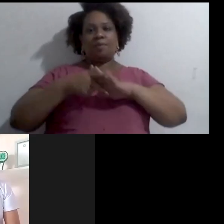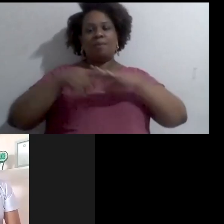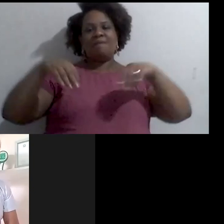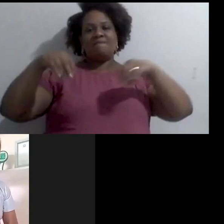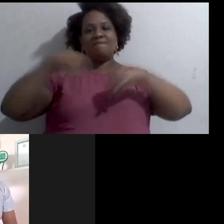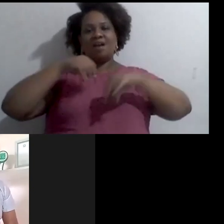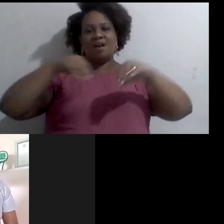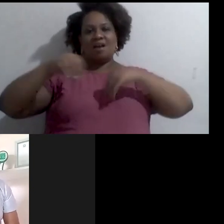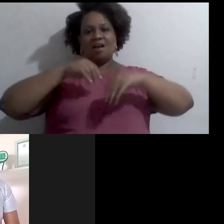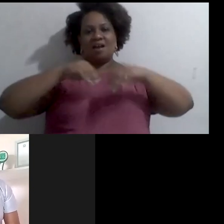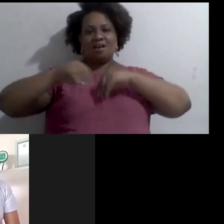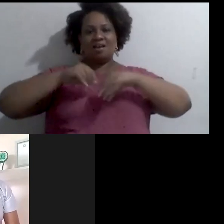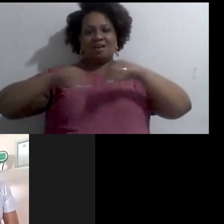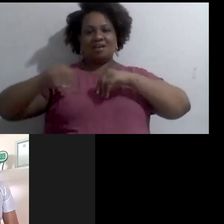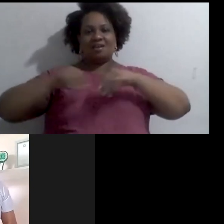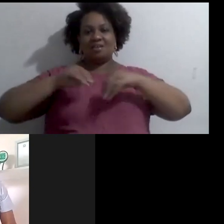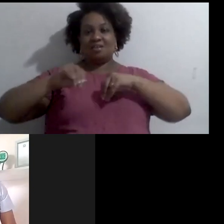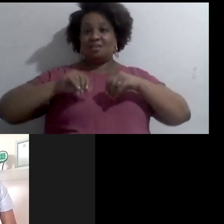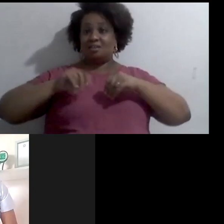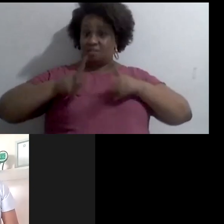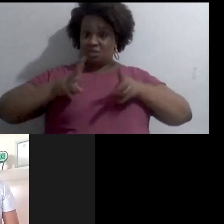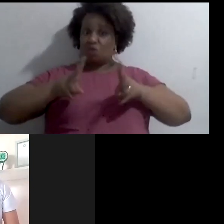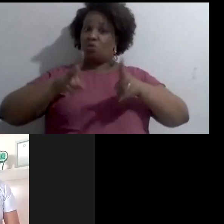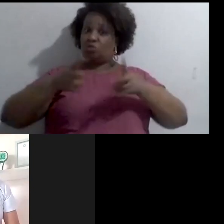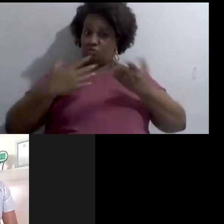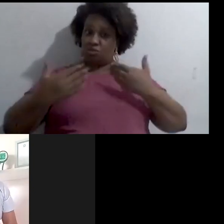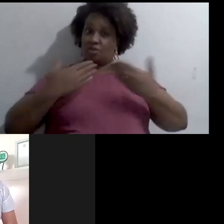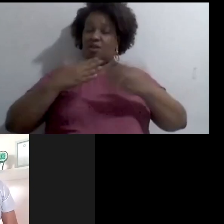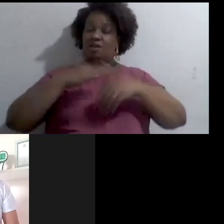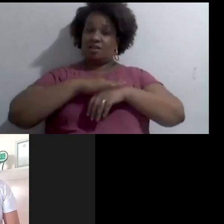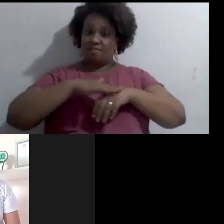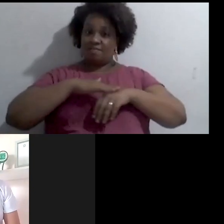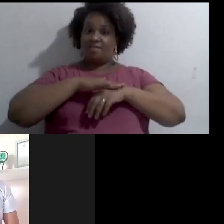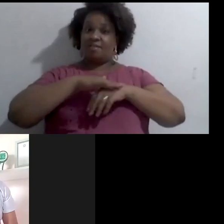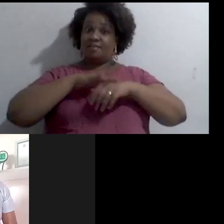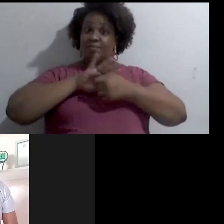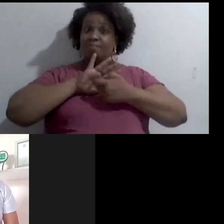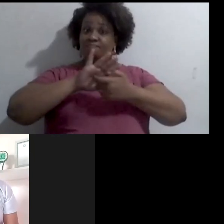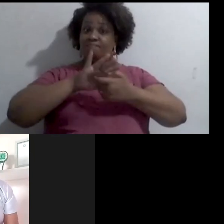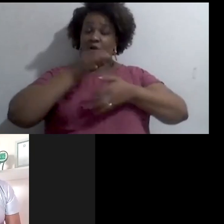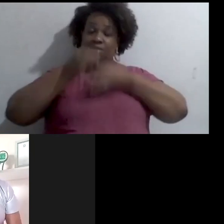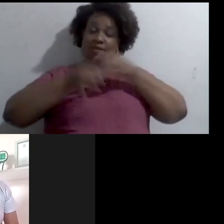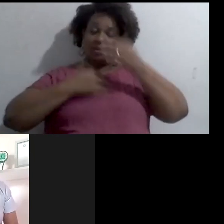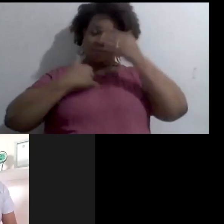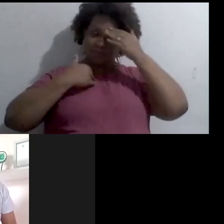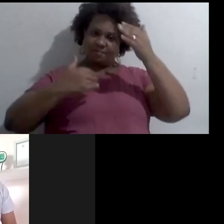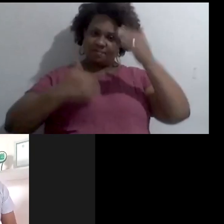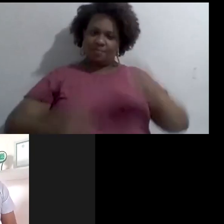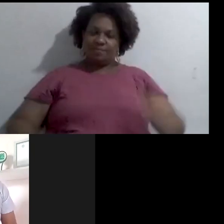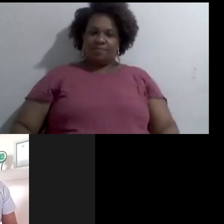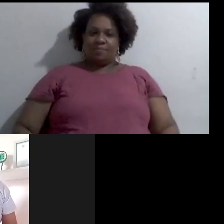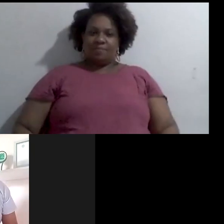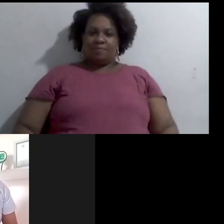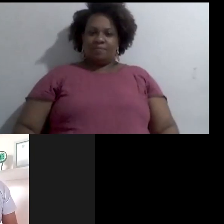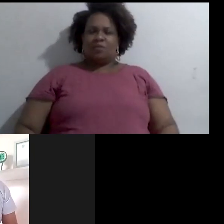E eu acho que a gente tem que continuar conversando, mostrando o que a gente pensa. Obrigada. Você podia repetir